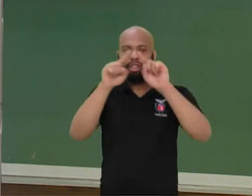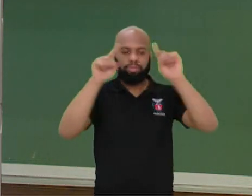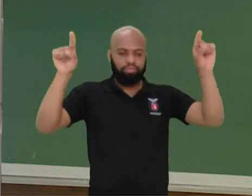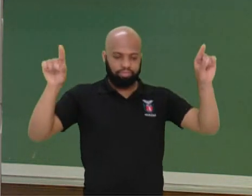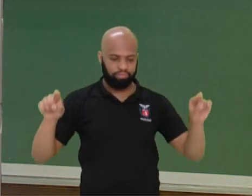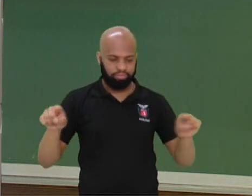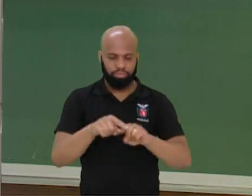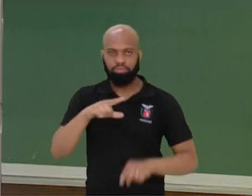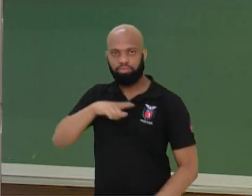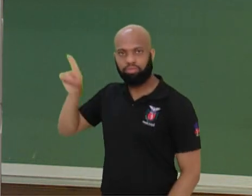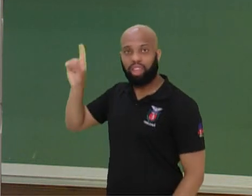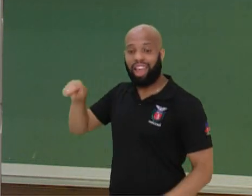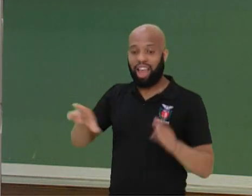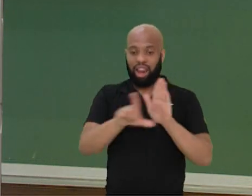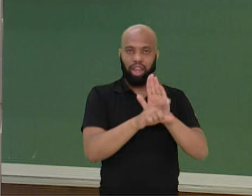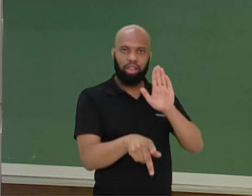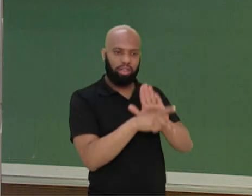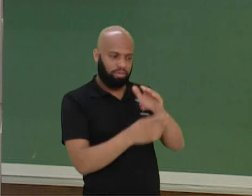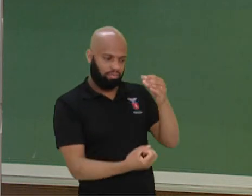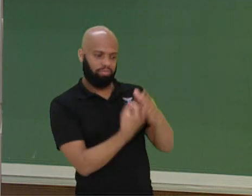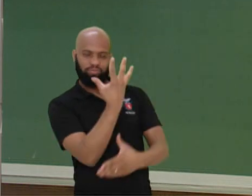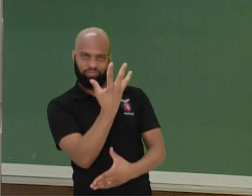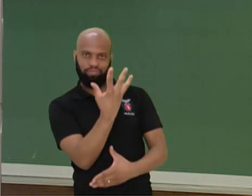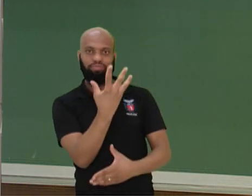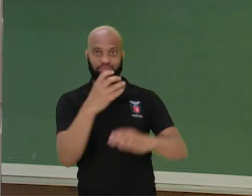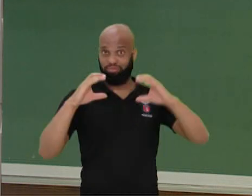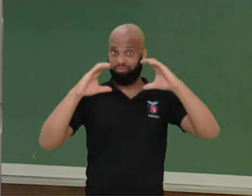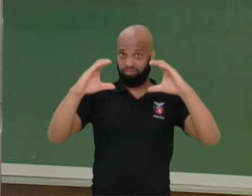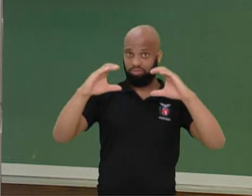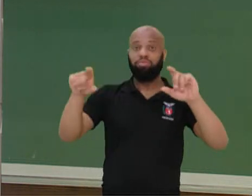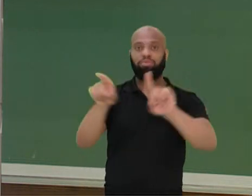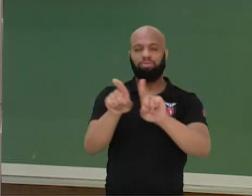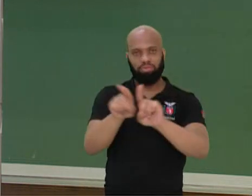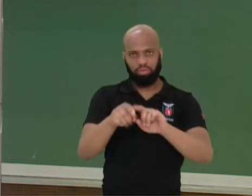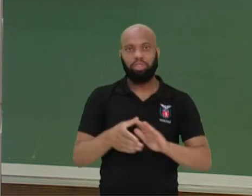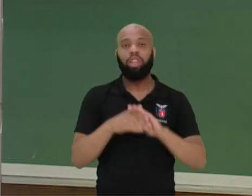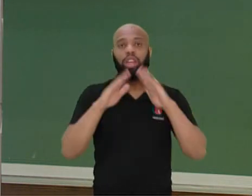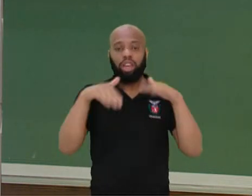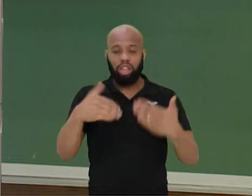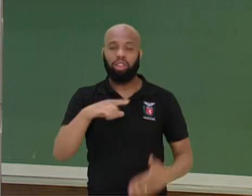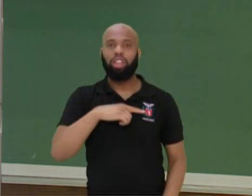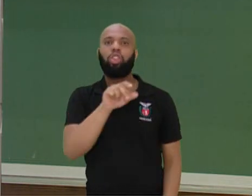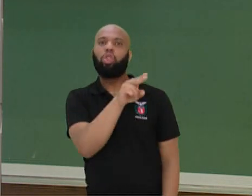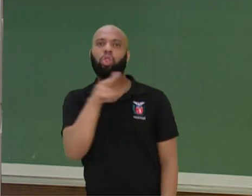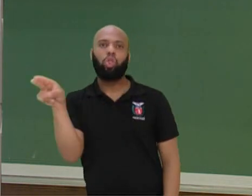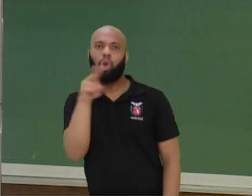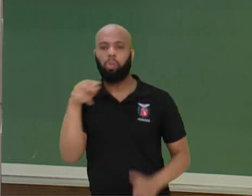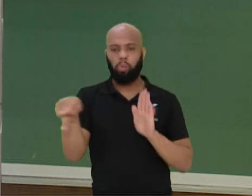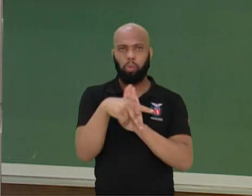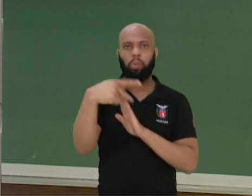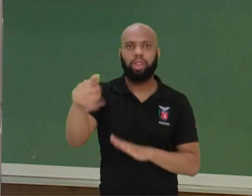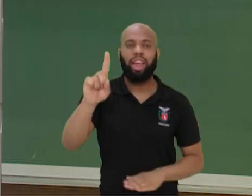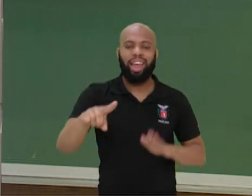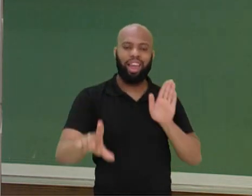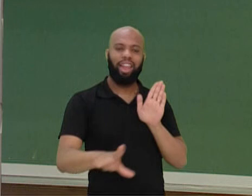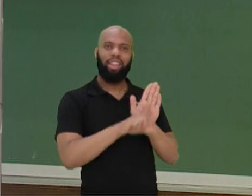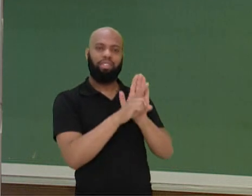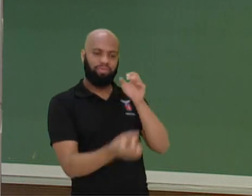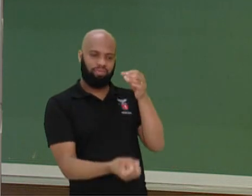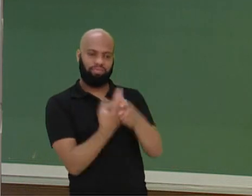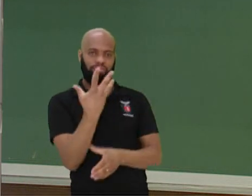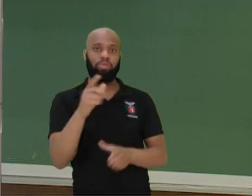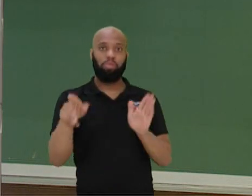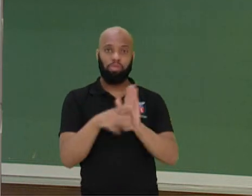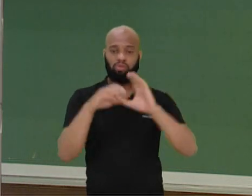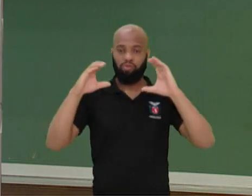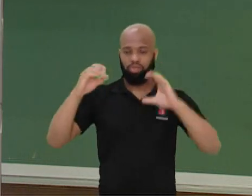aqui, que é a lei de formação, né? A gente realmente dá esse nome para ela, né? De lei de formação da função